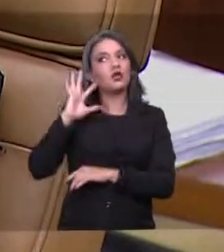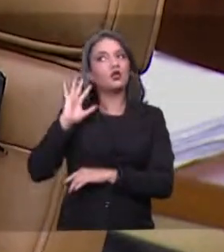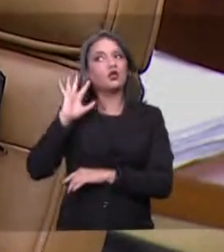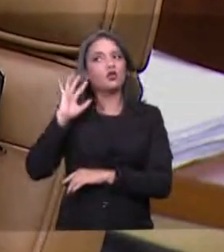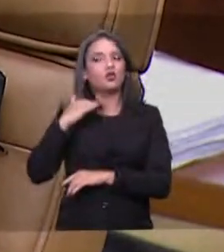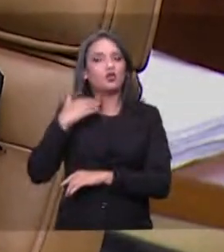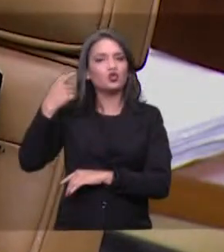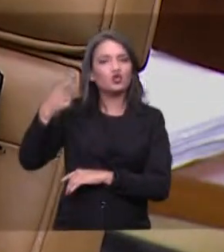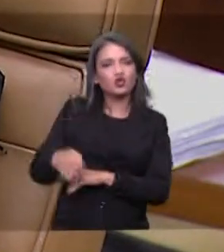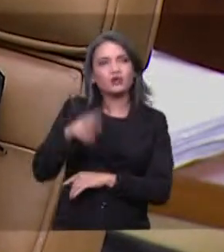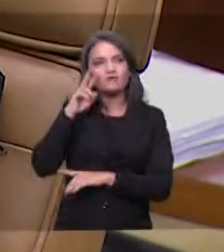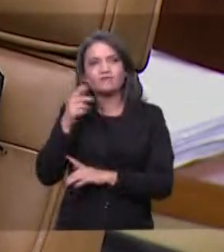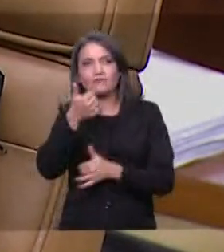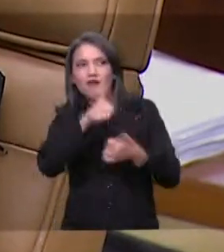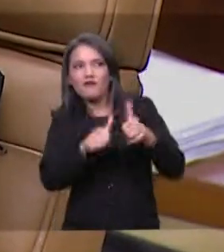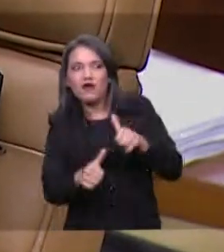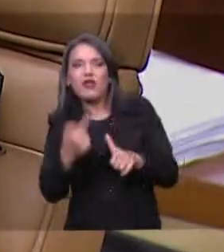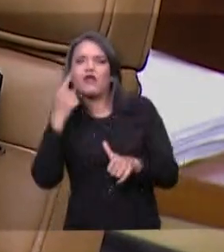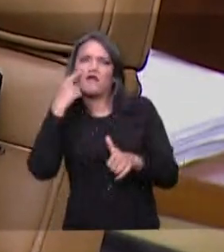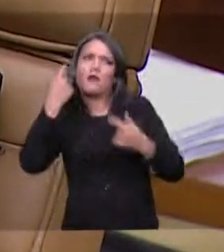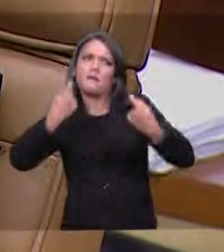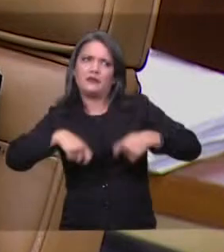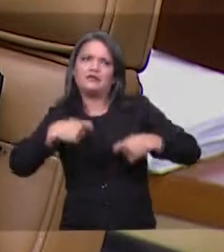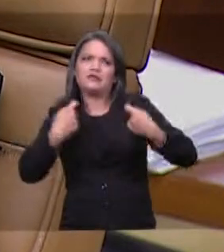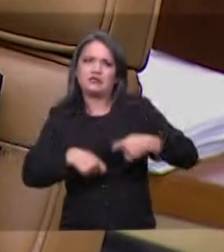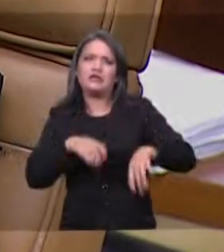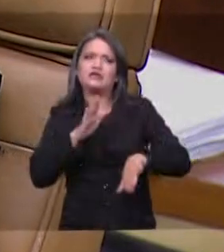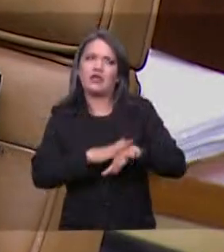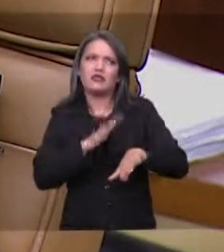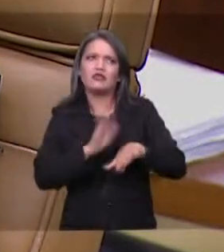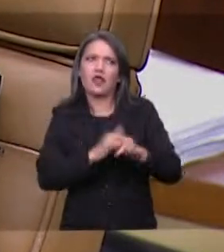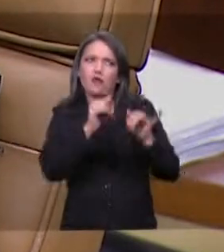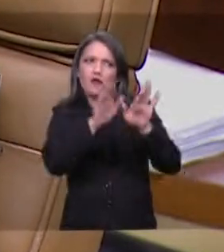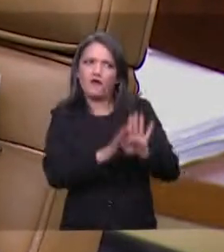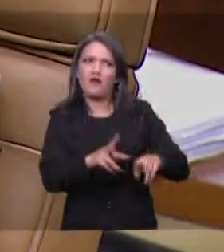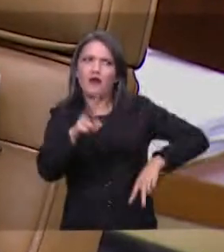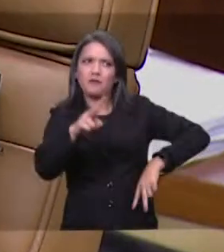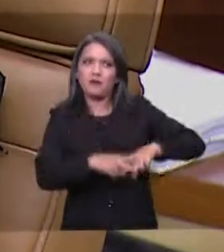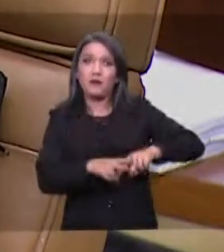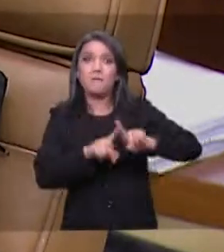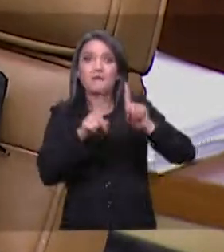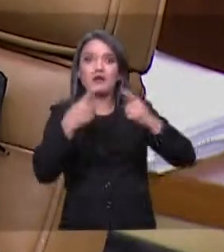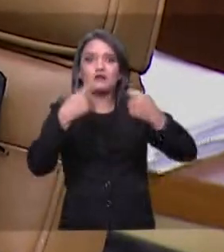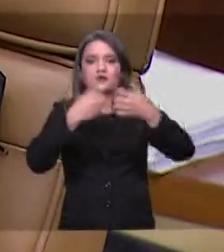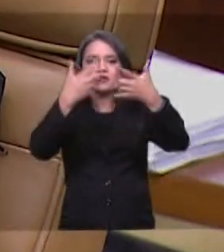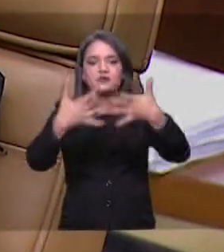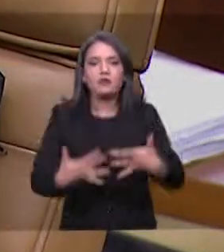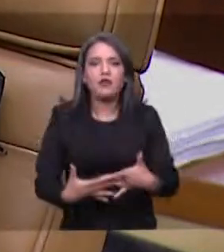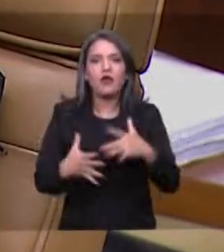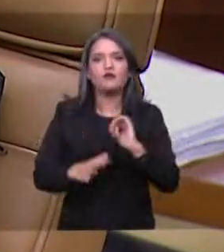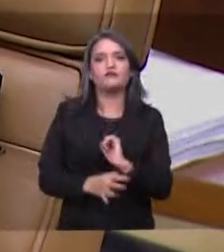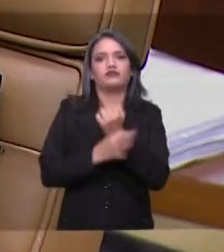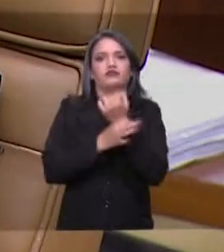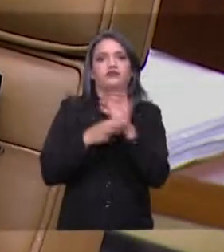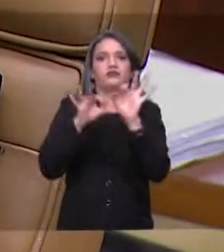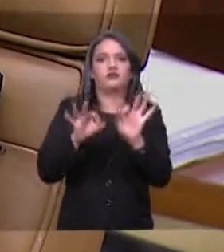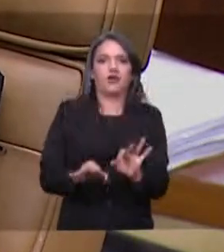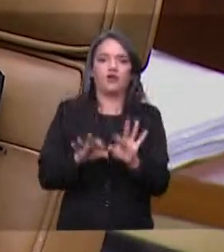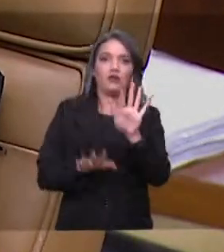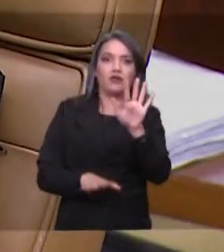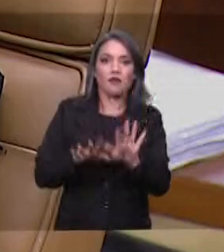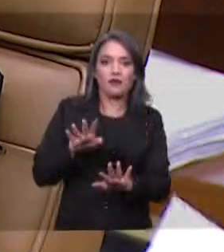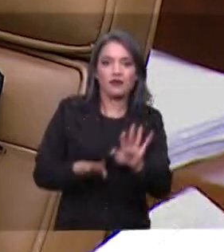juiz, reconhecendo a necessidade de novas prorrogações diante de elementos concretos e da complexidade